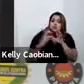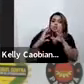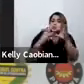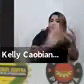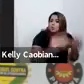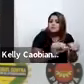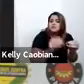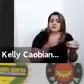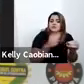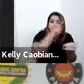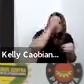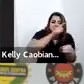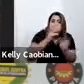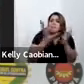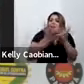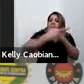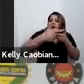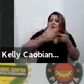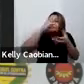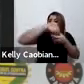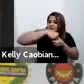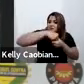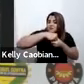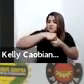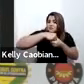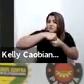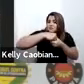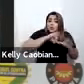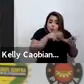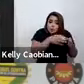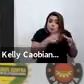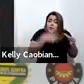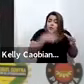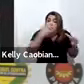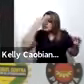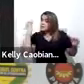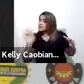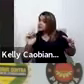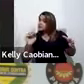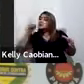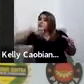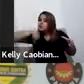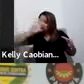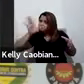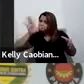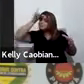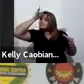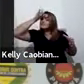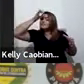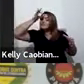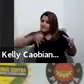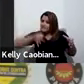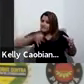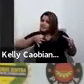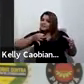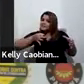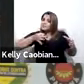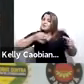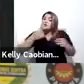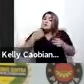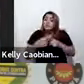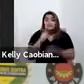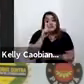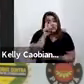Nós dizemos o tempo todo lá naquele grupo, não vamos esquecer, porque não vamos esquecer. Que apesar de ser um momento bem difícil, de muita